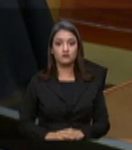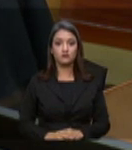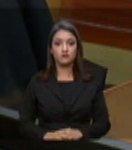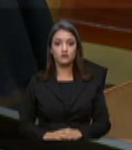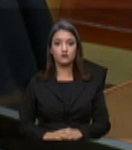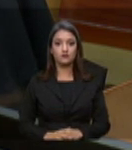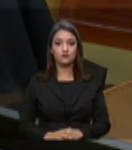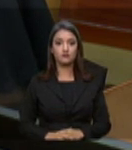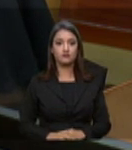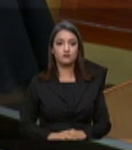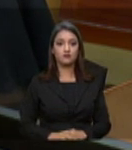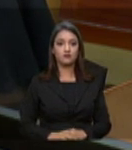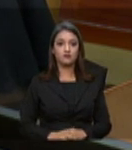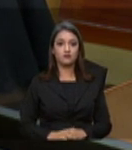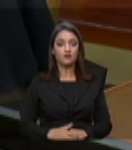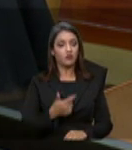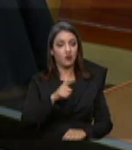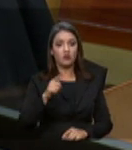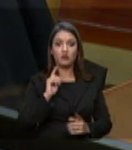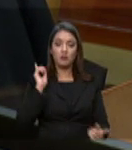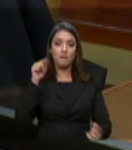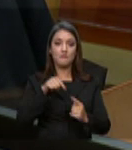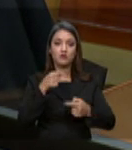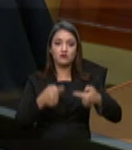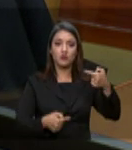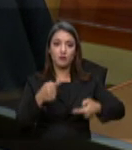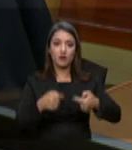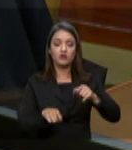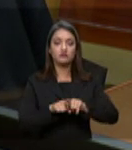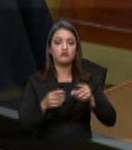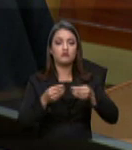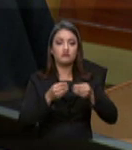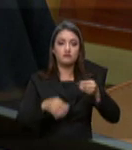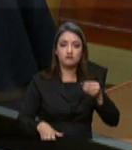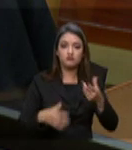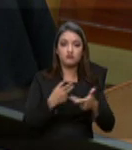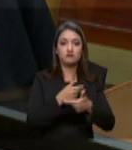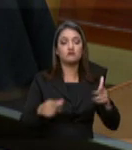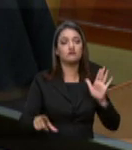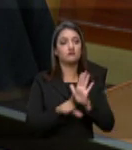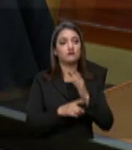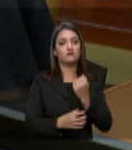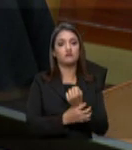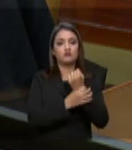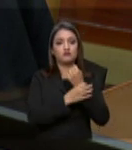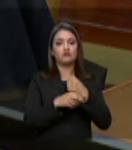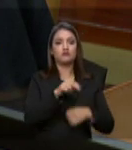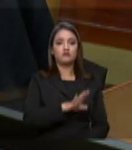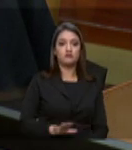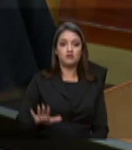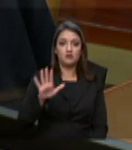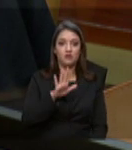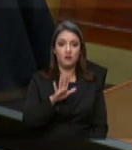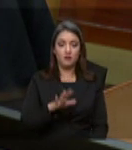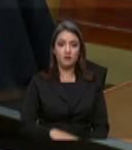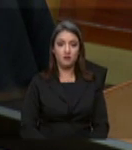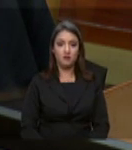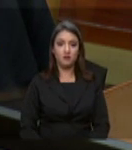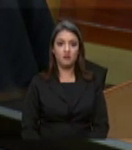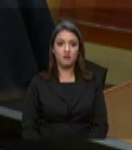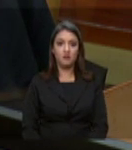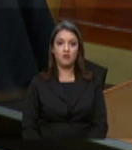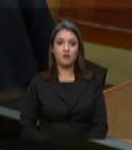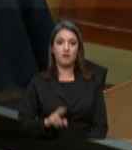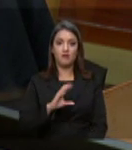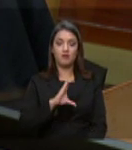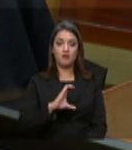a ausência a motivação política bem como a lesão a quaisquer dos bens juridicamente tutelados pela lei de segurança nacional a